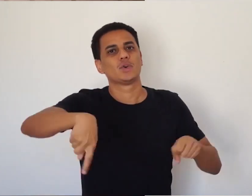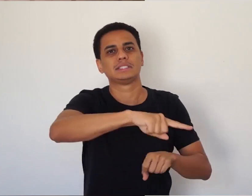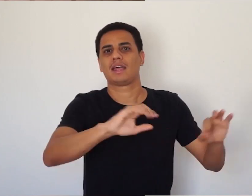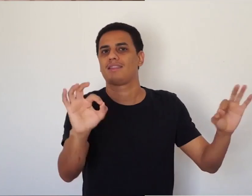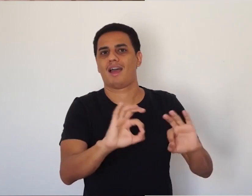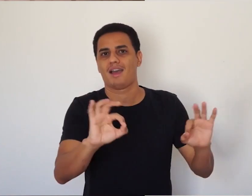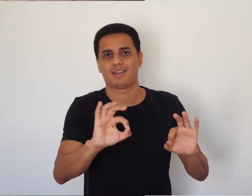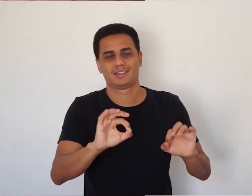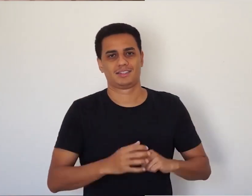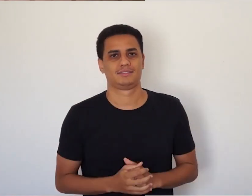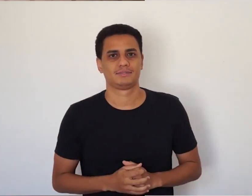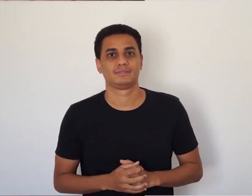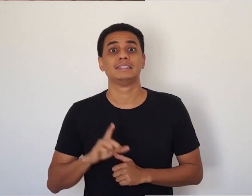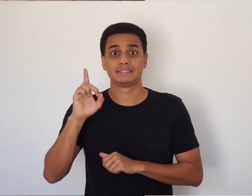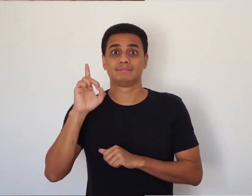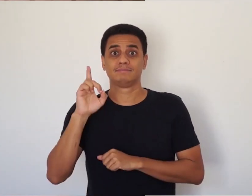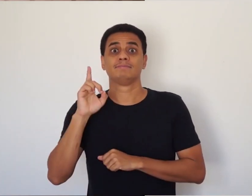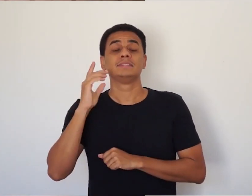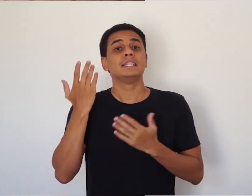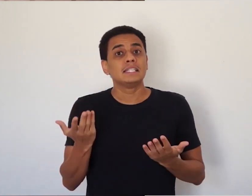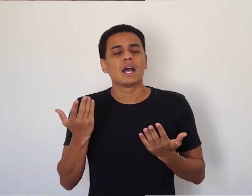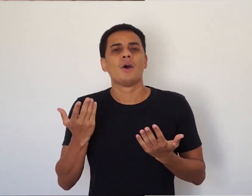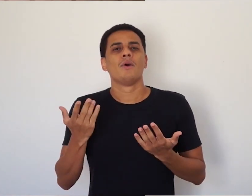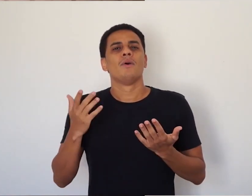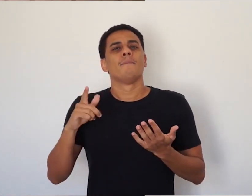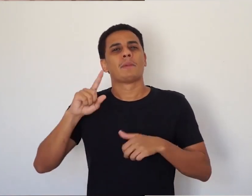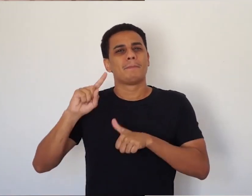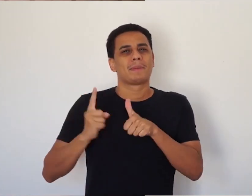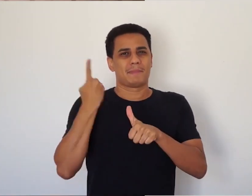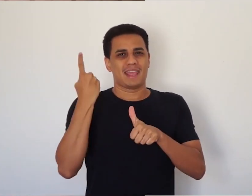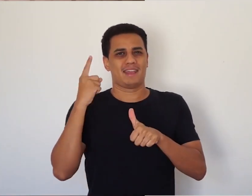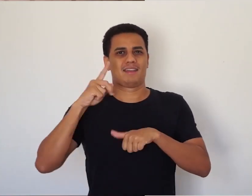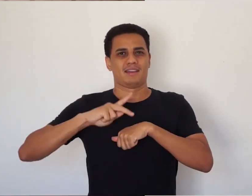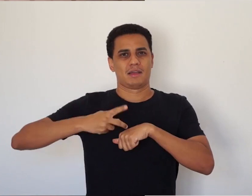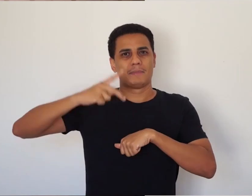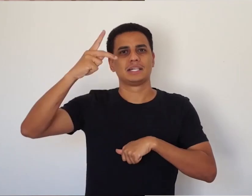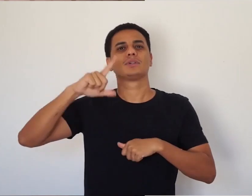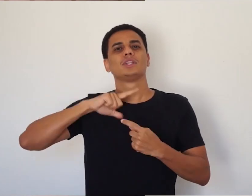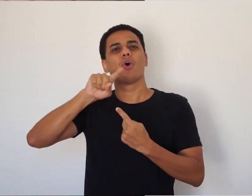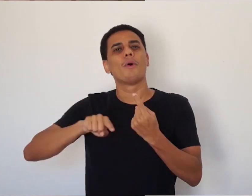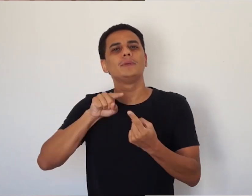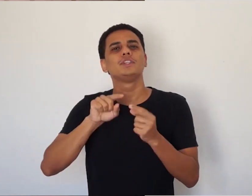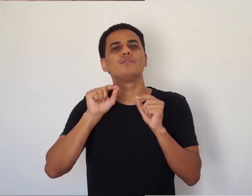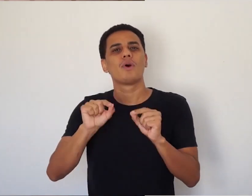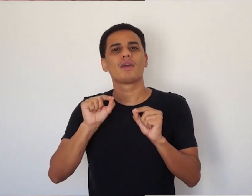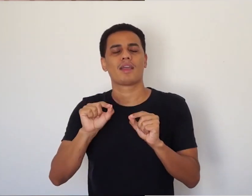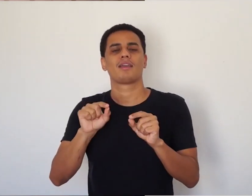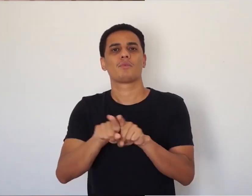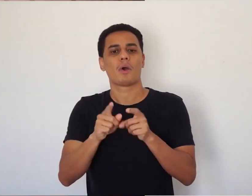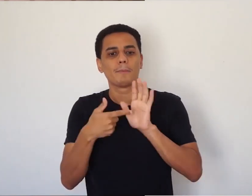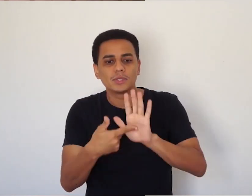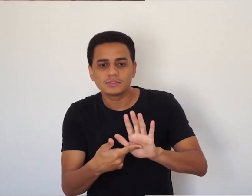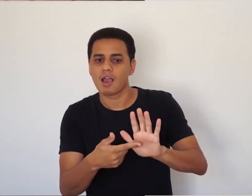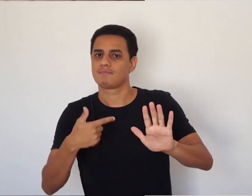os atingirá quando eu ferir o Egito. Eu queria dizer que a primeira Páscoa tinha um sentido de esperança,